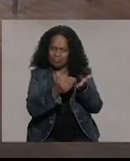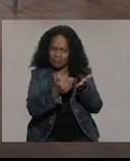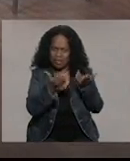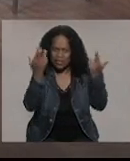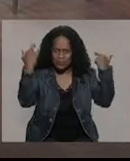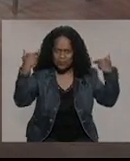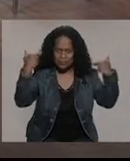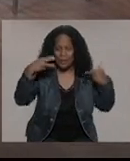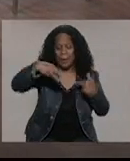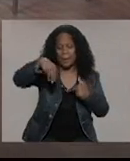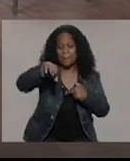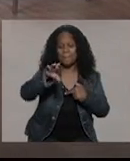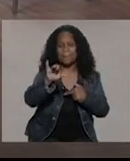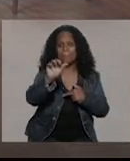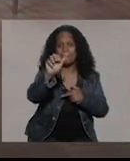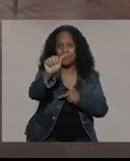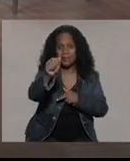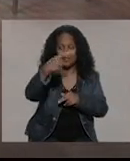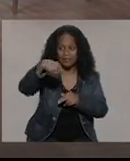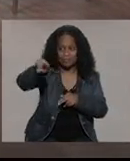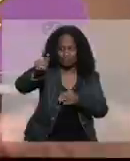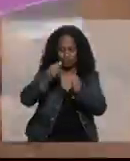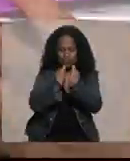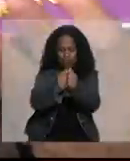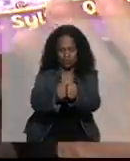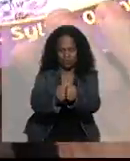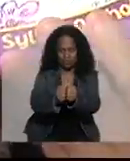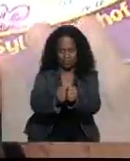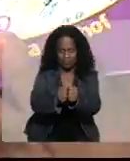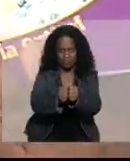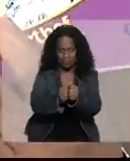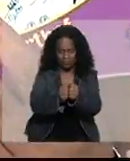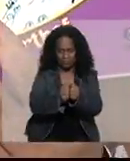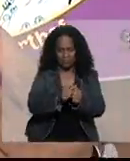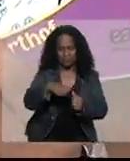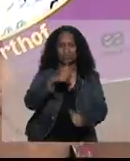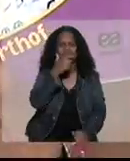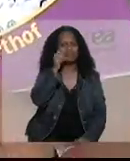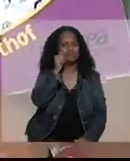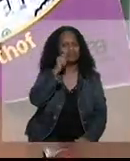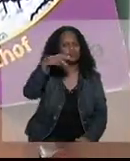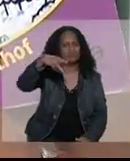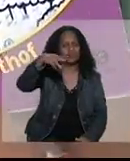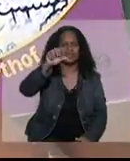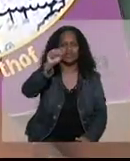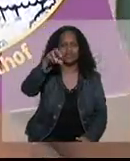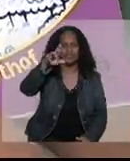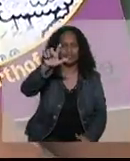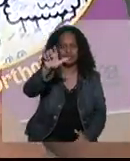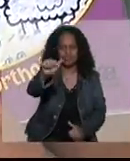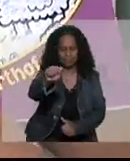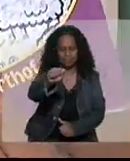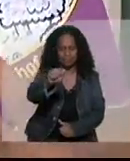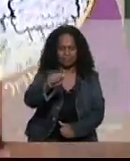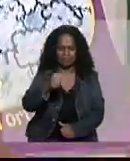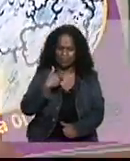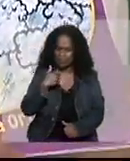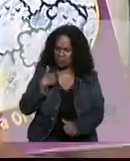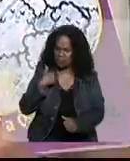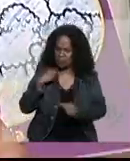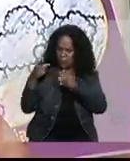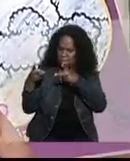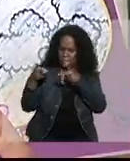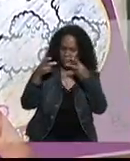com as outras? Maria vai com as vai outras. com as Vai dar uma outras, ovelhinha. da maravilhosa Silvia Ortoff. O que acontece?